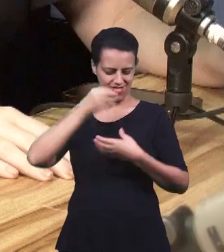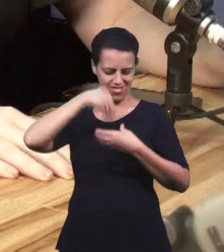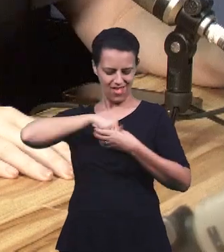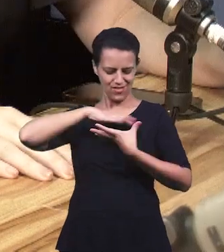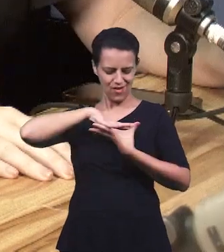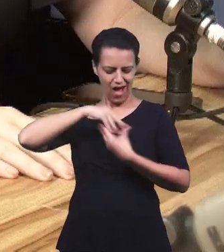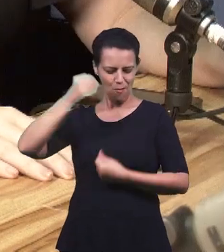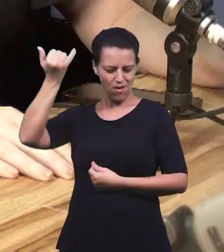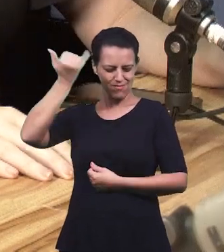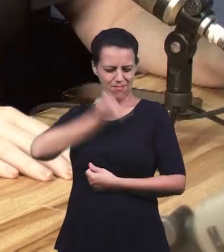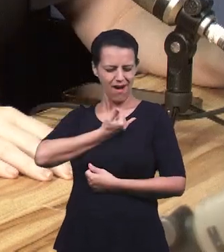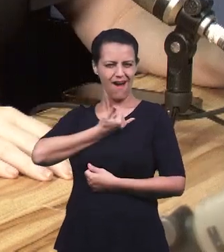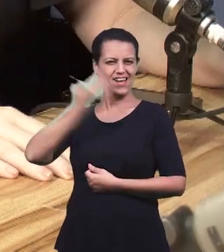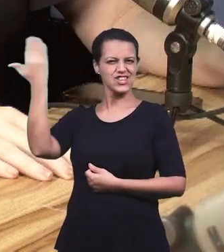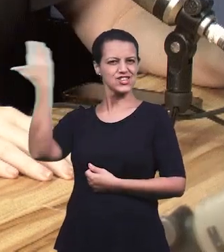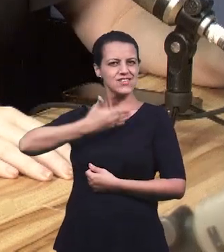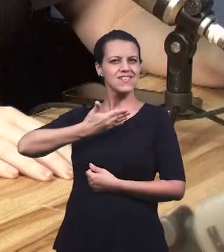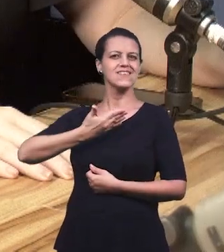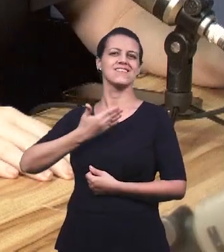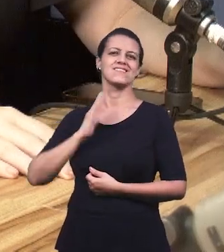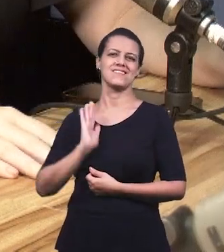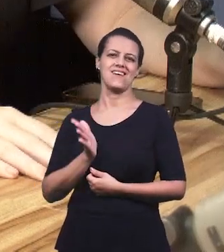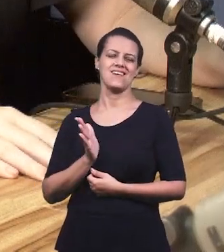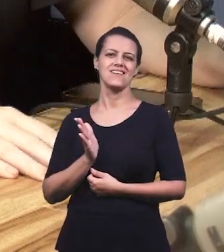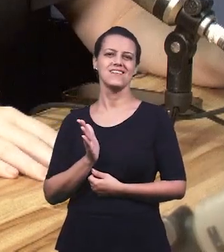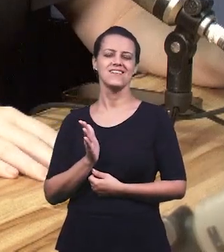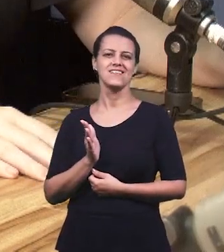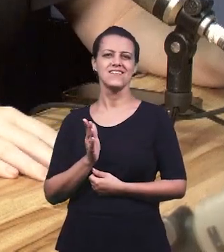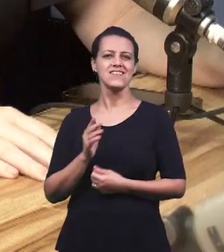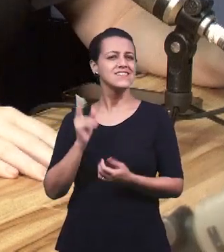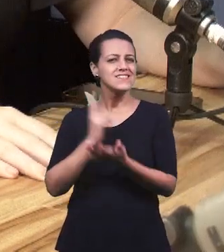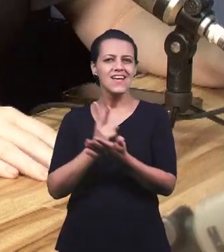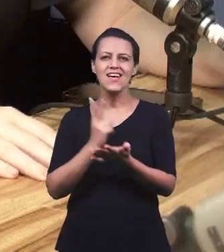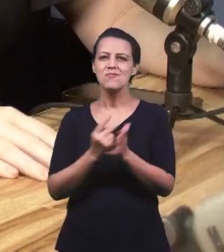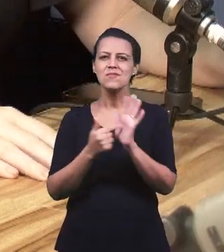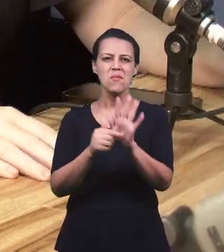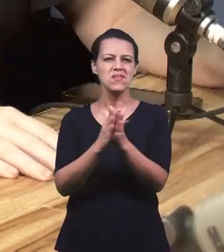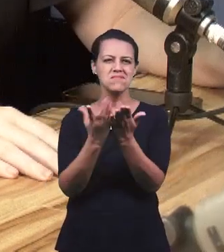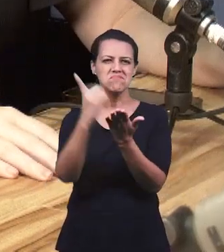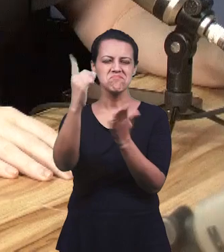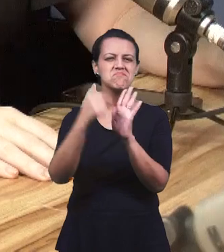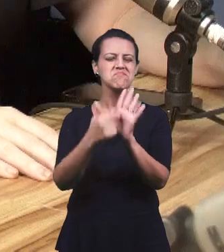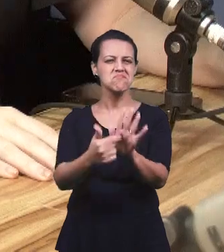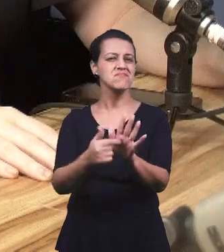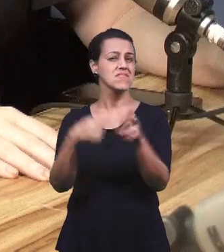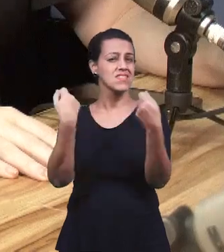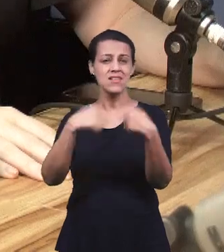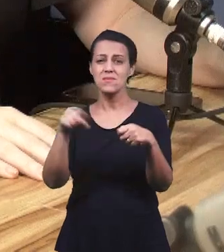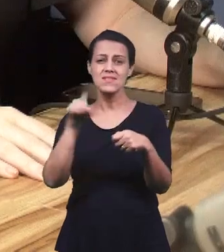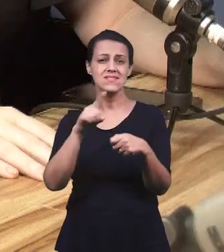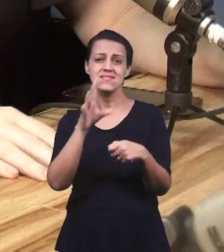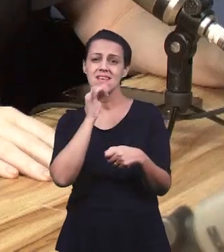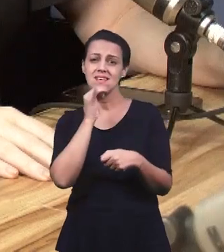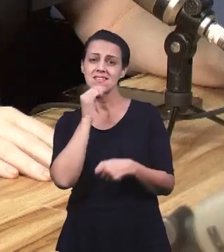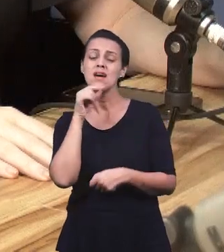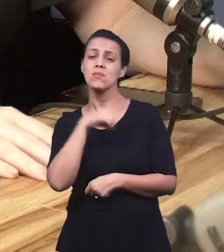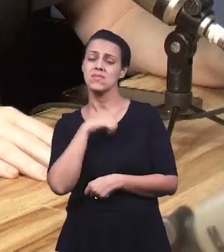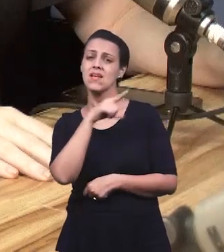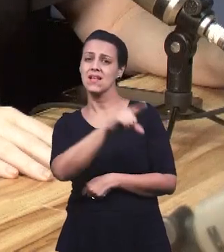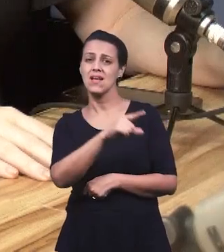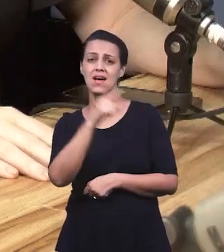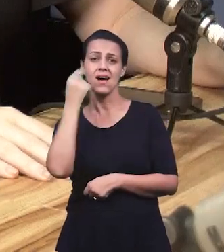vamos ver diversas passagens na Bíblia que o Senhor mostra isso, que o Senhor mostra que ele não precisa desse processo. Nós temos lá o surdo de